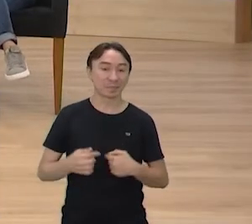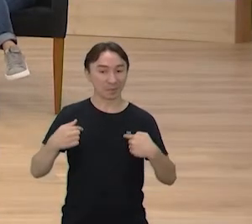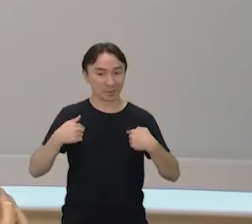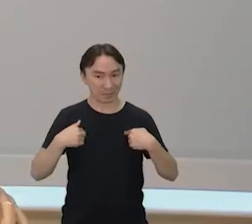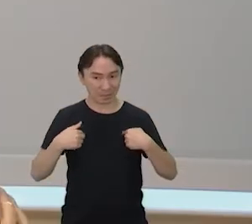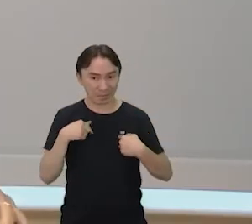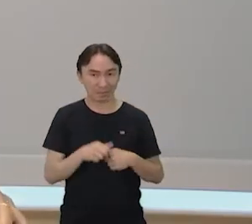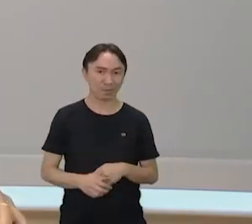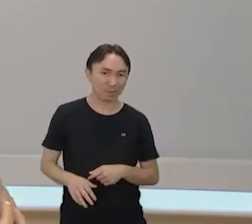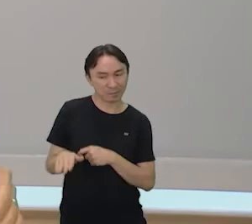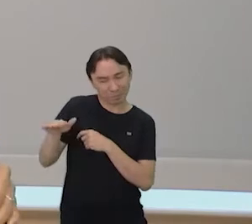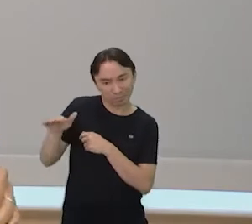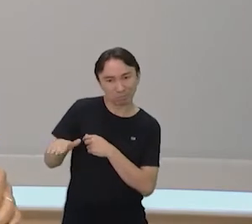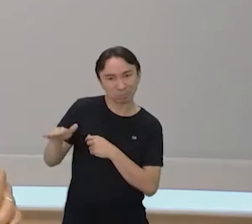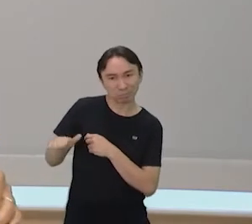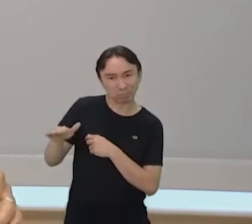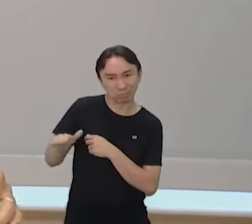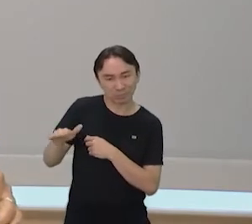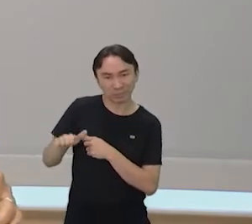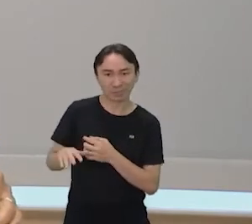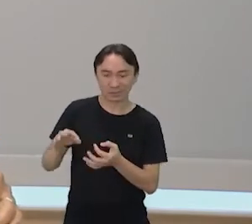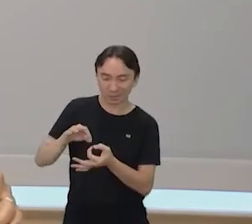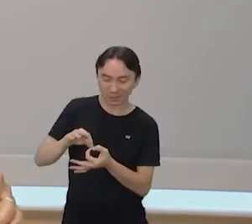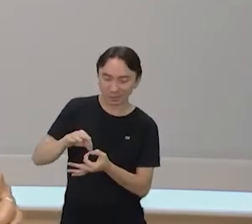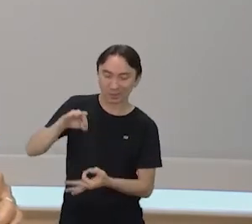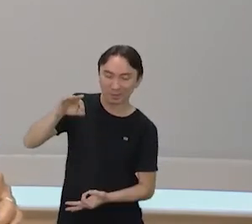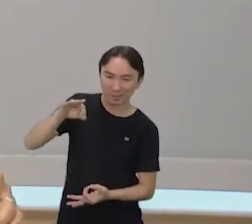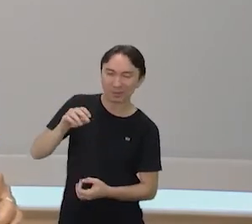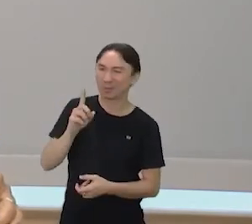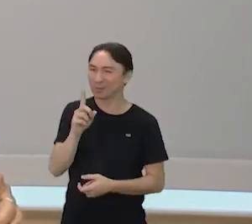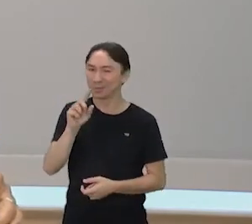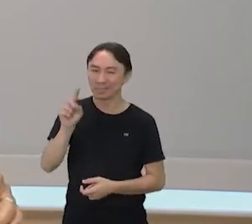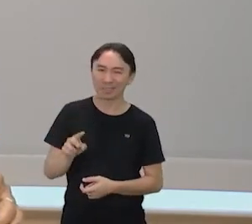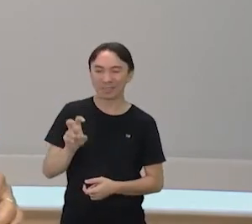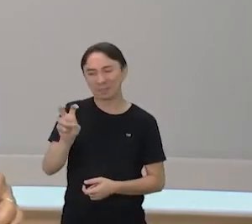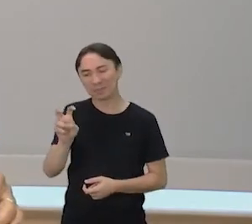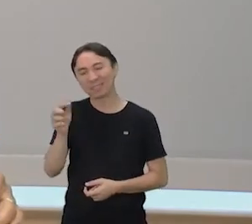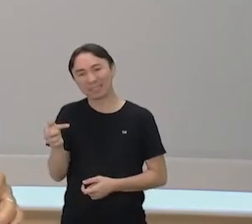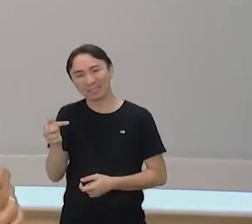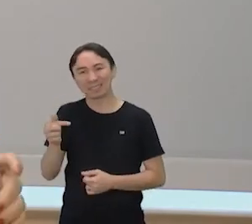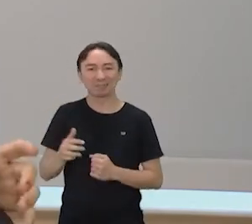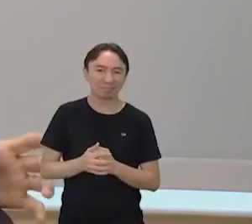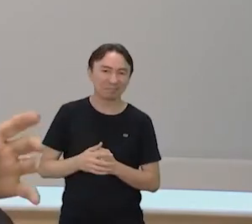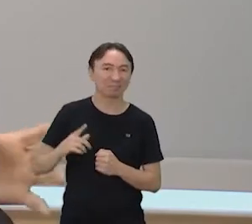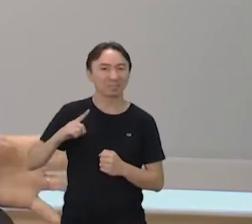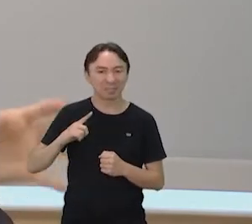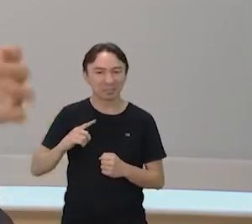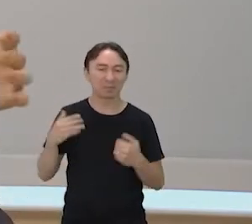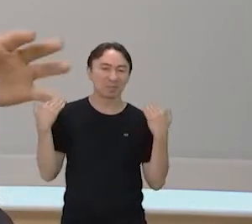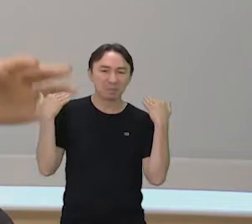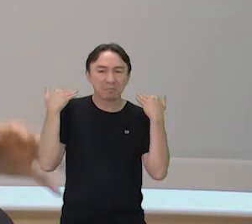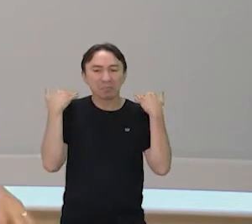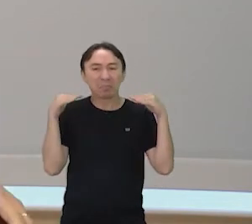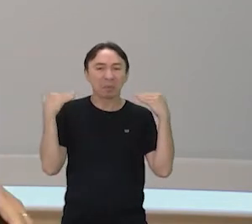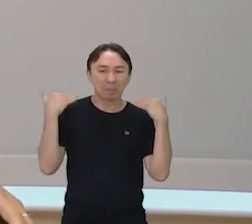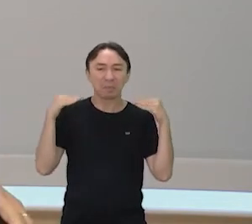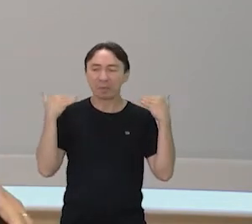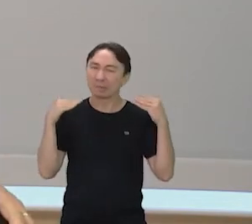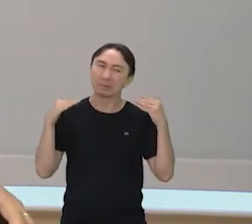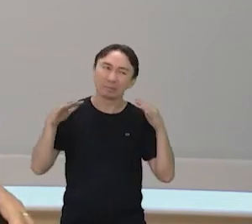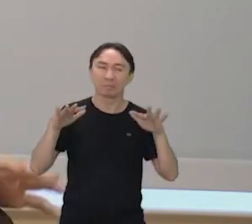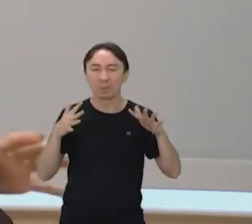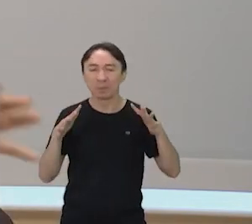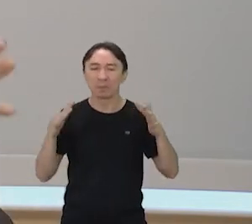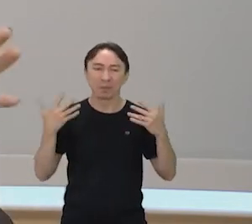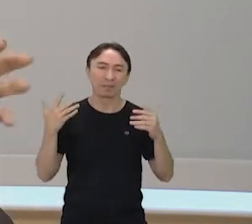sou bem baixinha, eu tenho 1,57 m. Eu tenho os cabelos curtos, acima um pouquinho do ombro,